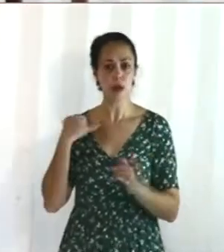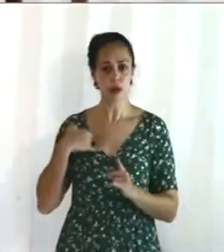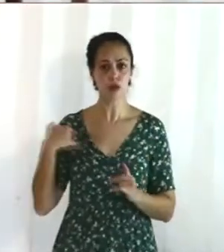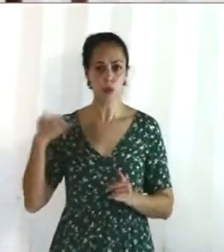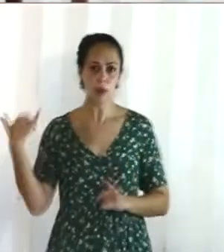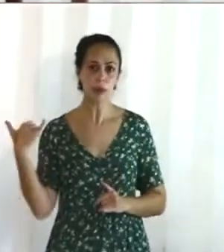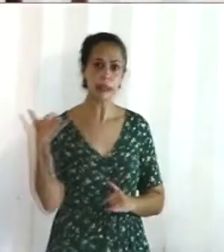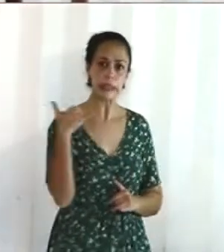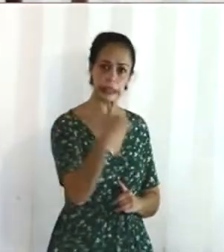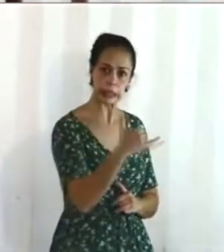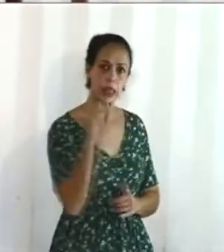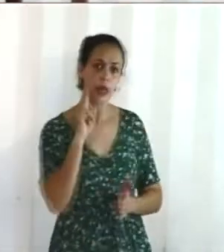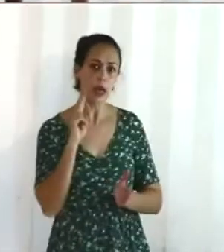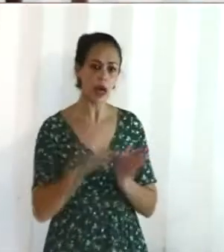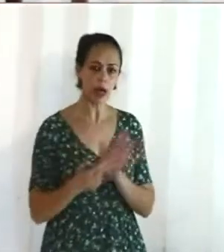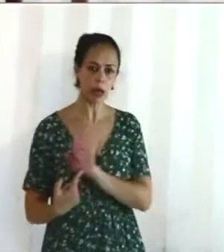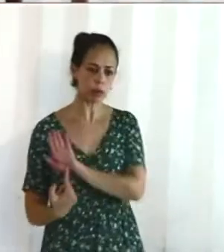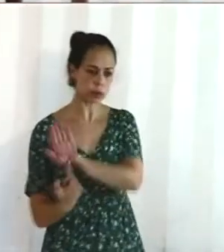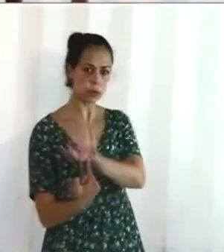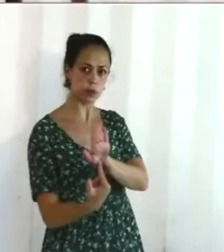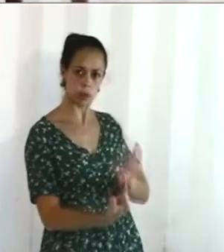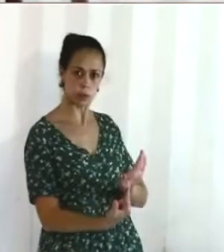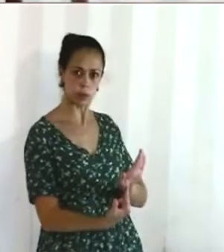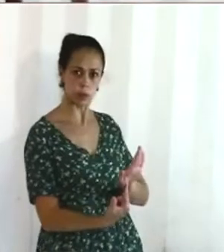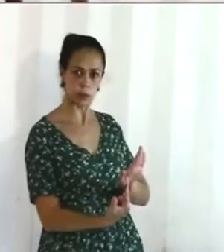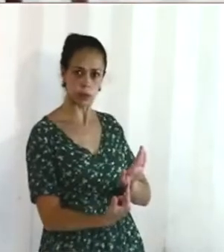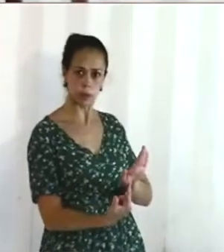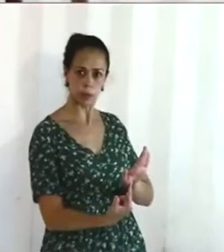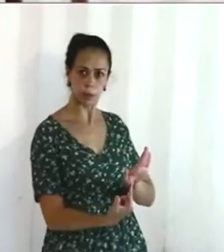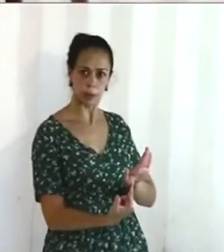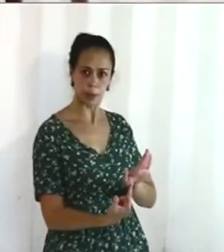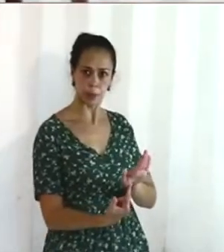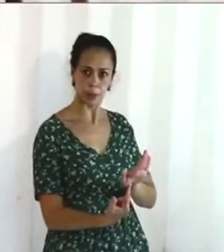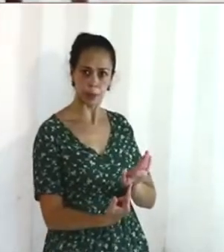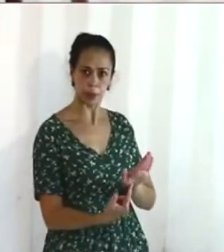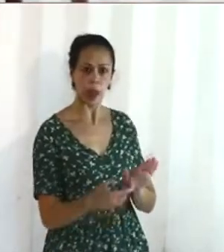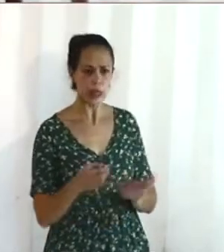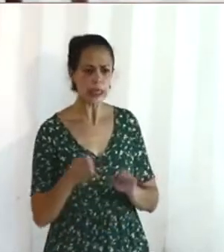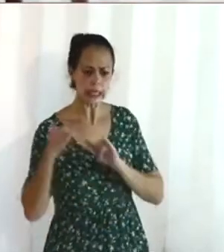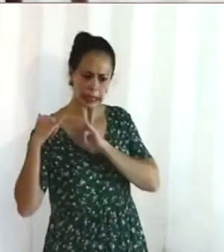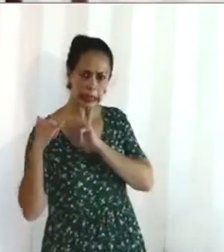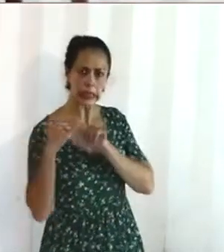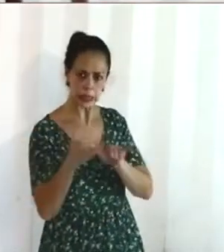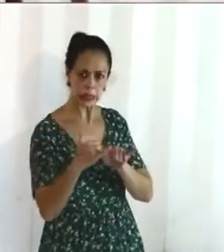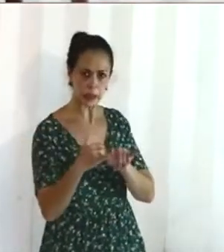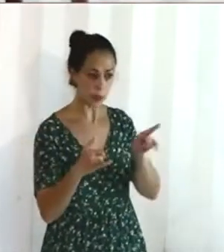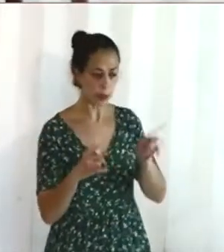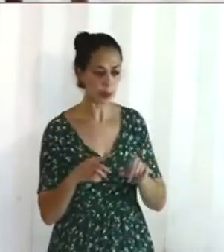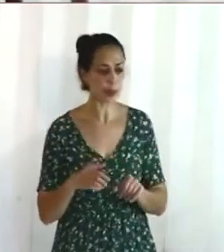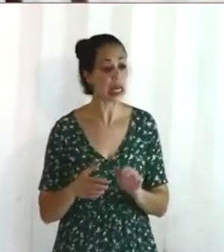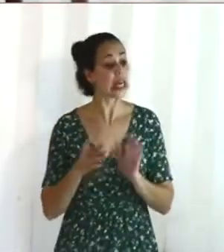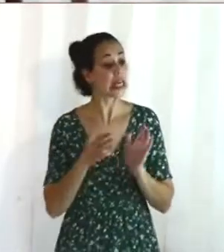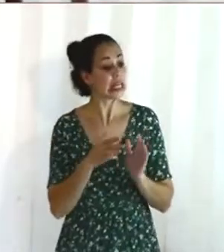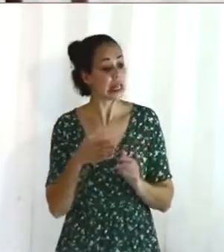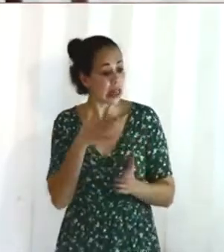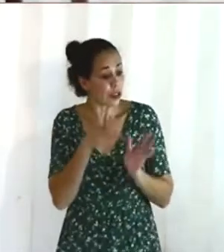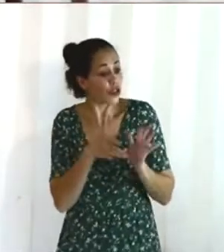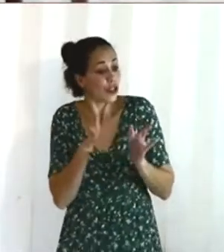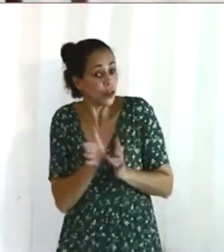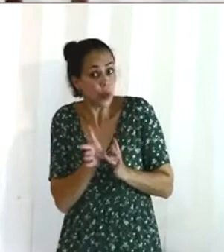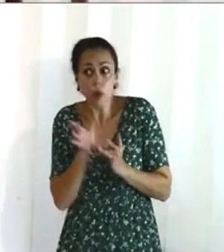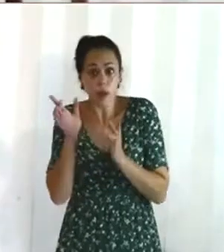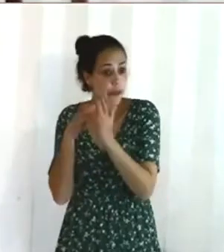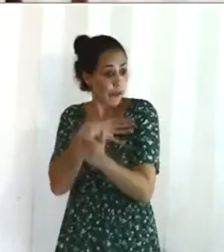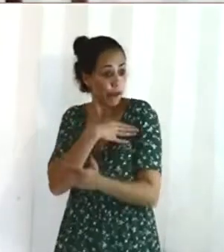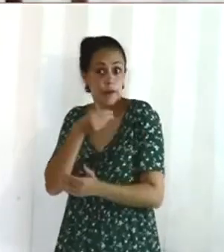vai falar que essa boa notícia é que existe um Filho de Deus. Esse Filho de